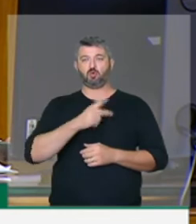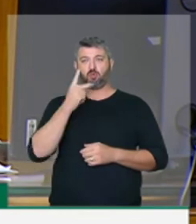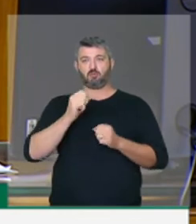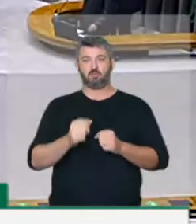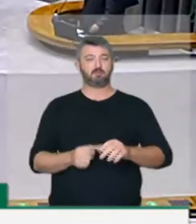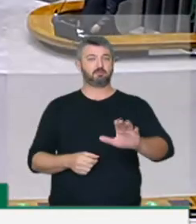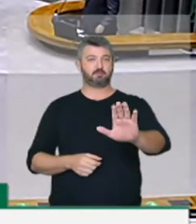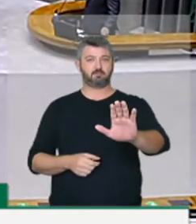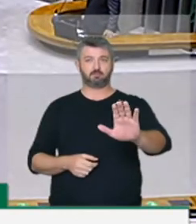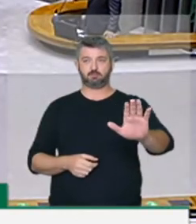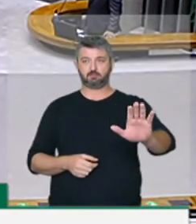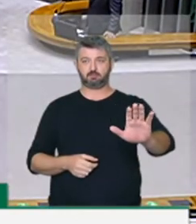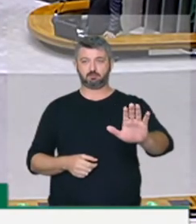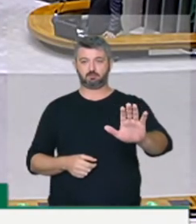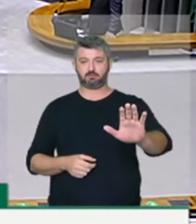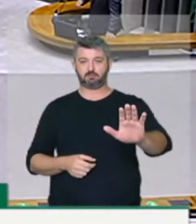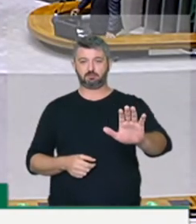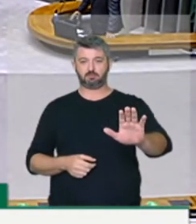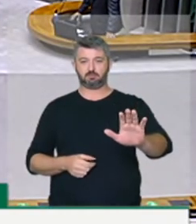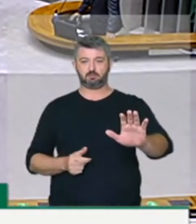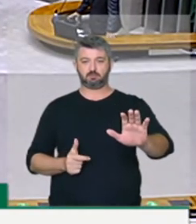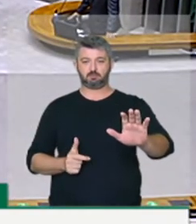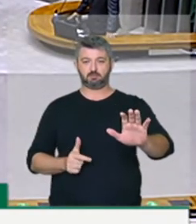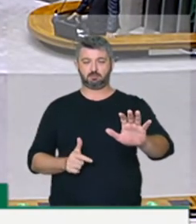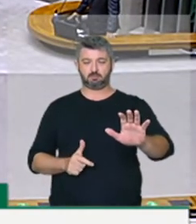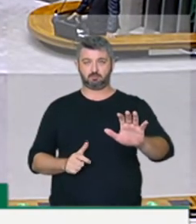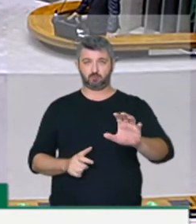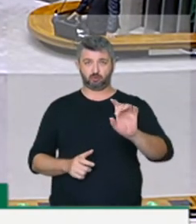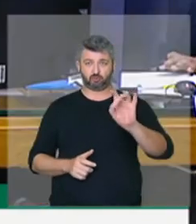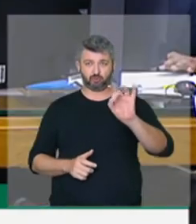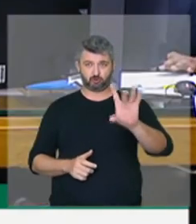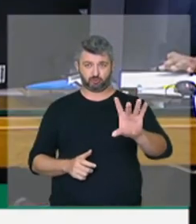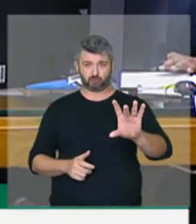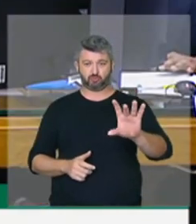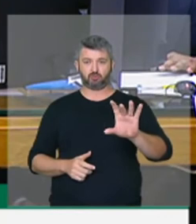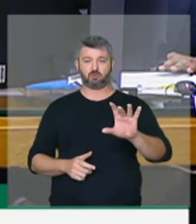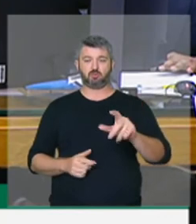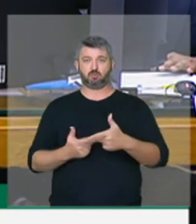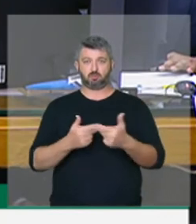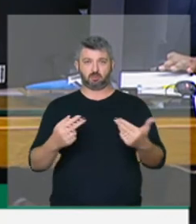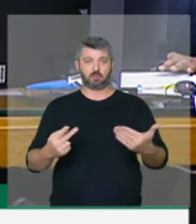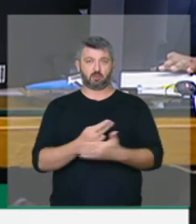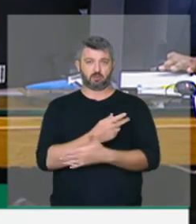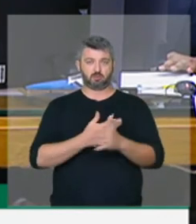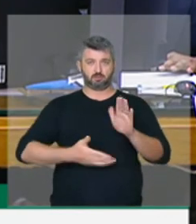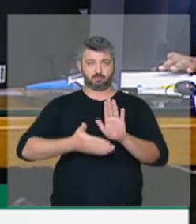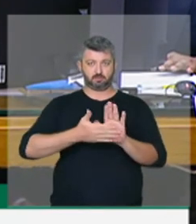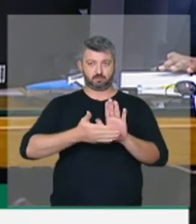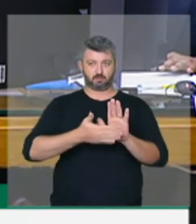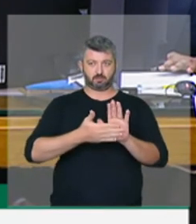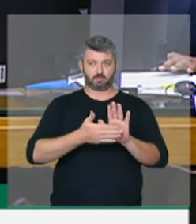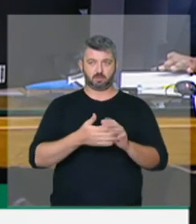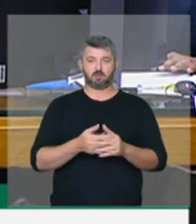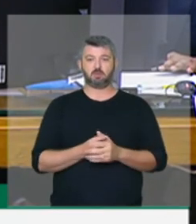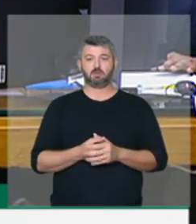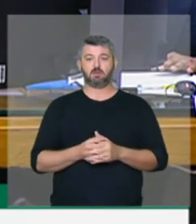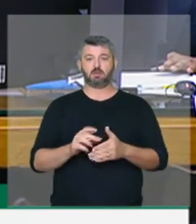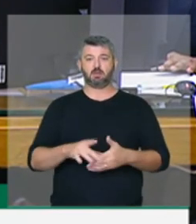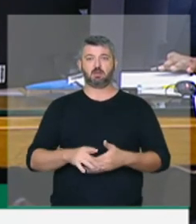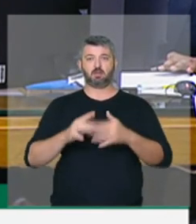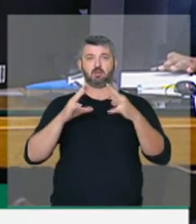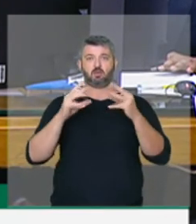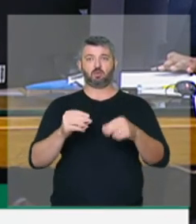só recuperar... Eu queria só recuperar aqui uma situação que foi proposta para que todos os líderes